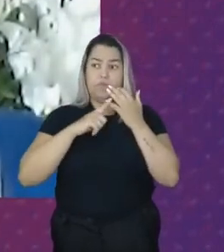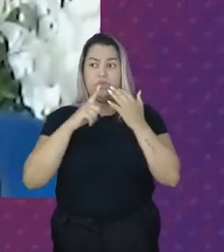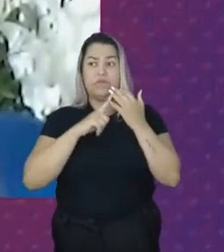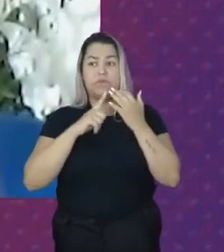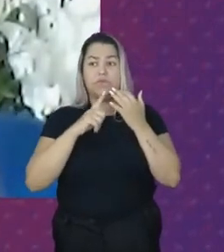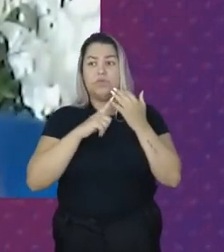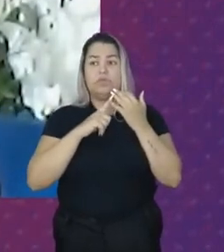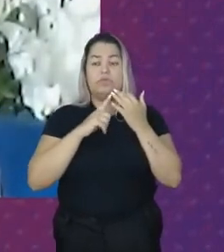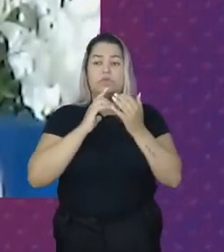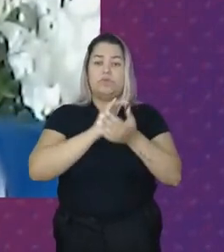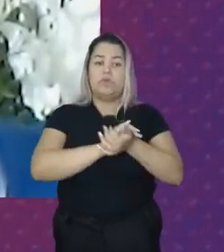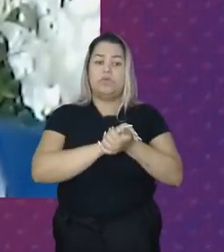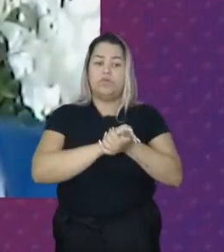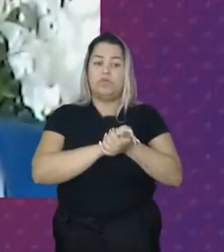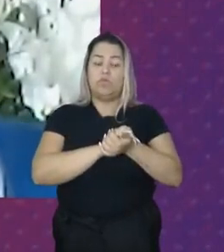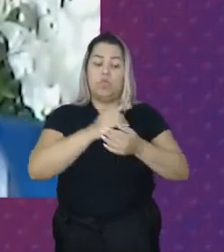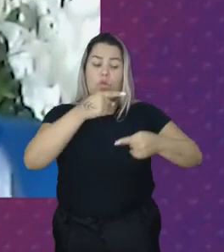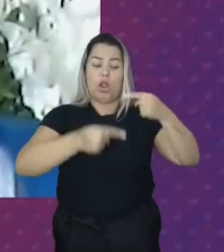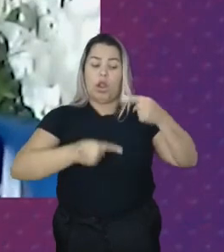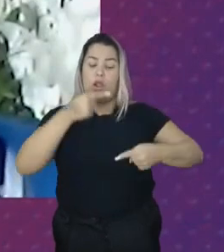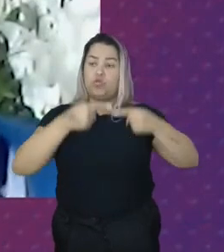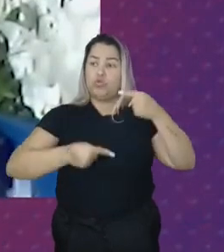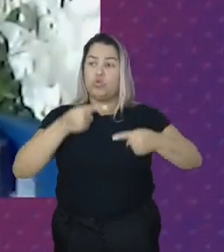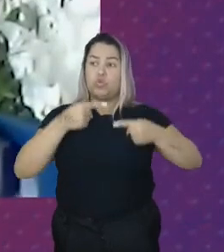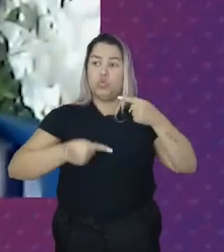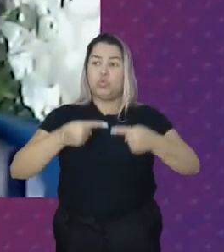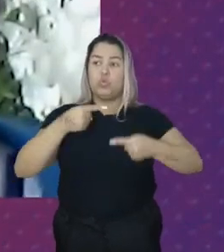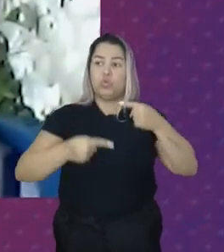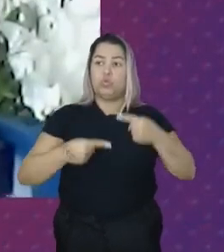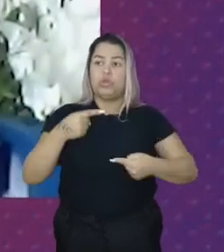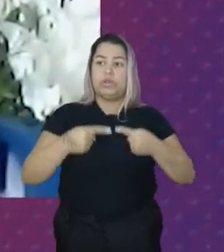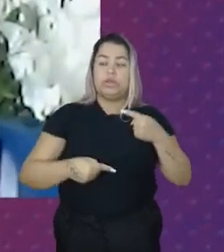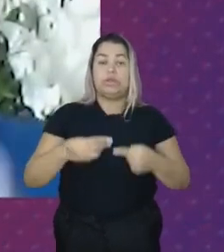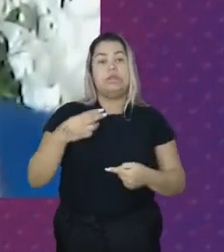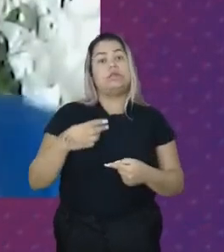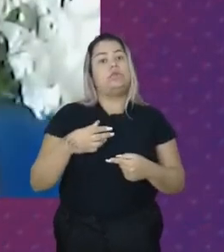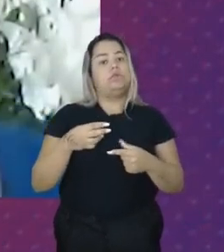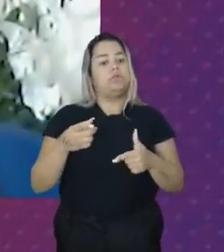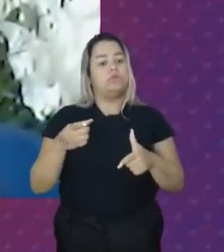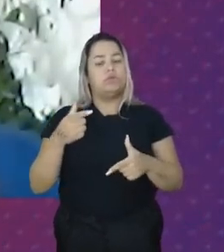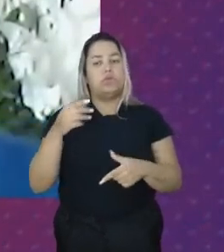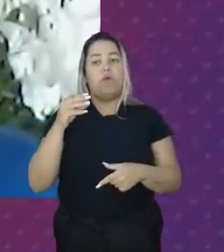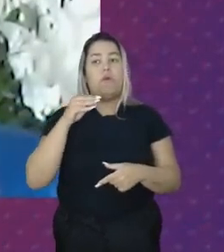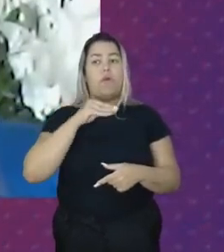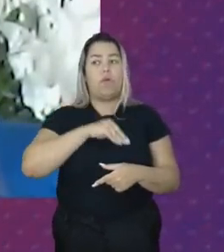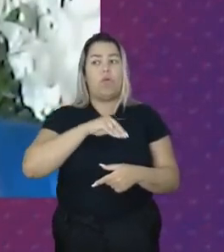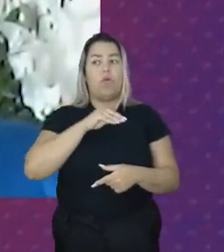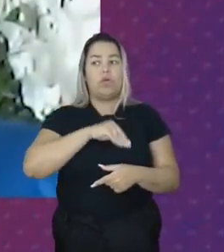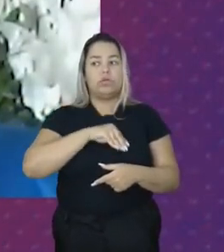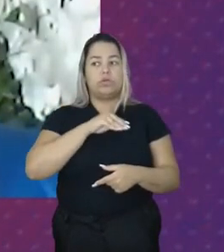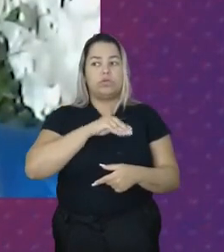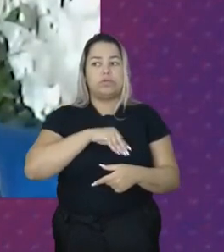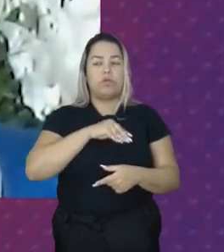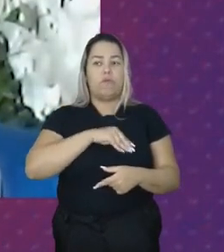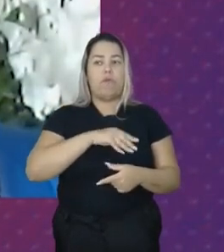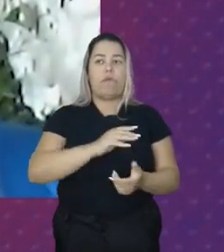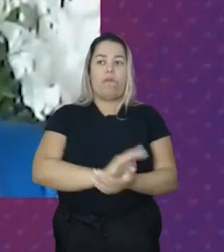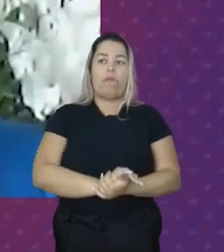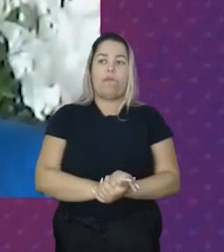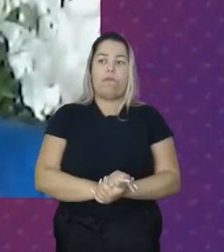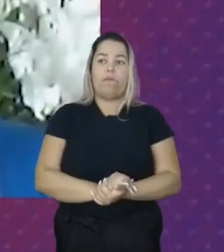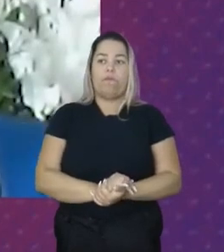fazer uma discussão de 13º, tudo isso, né? Então,